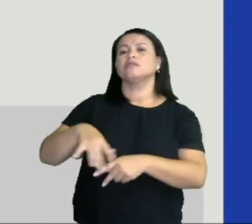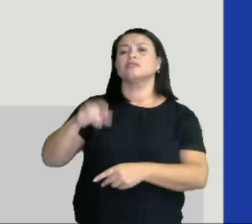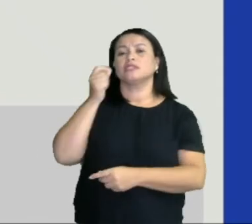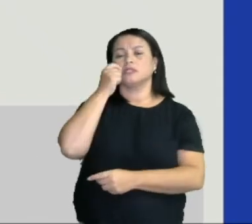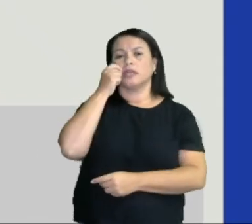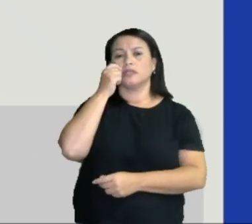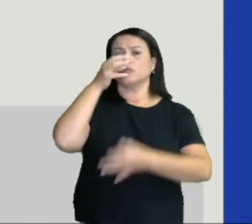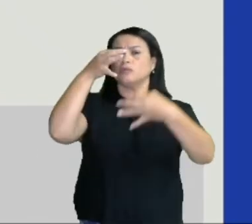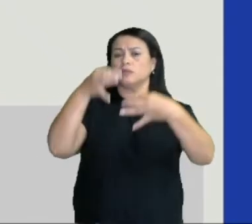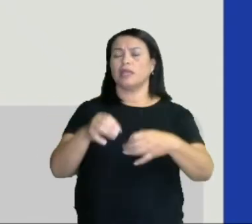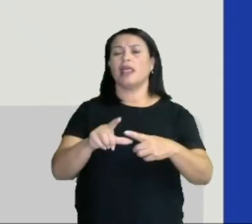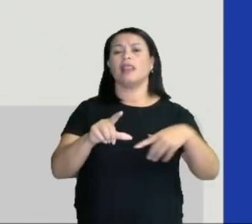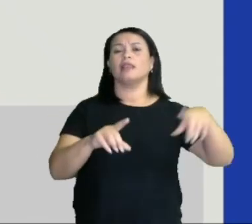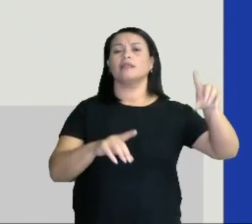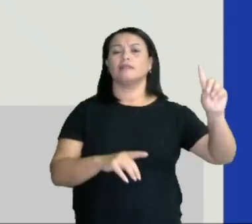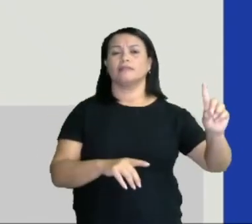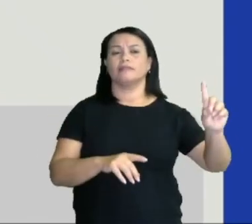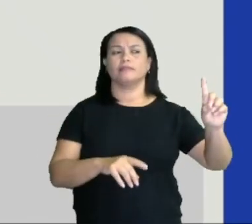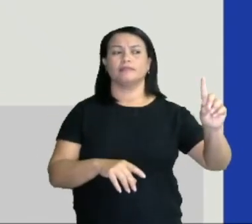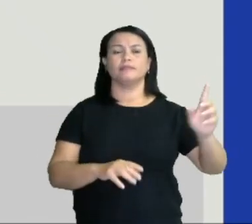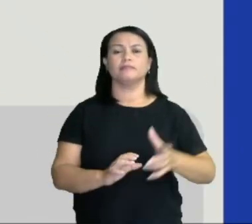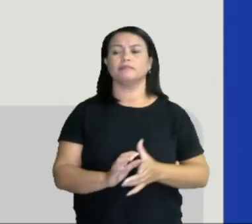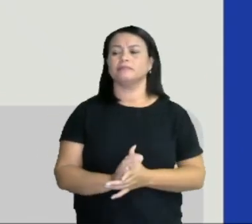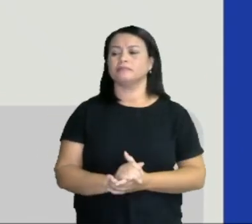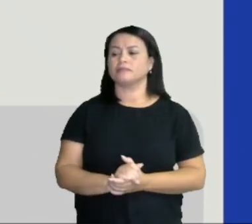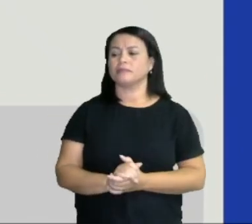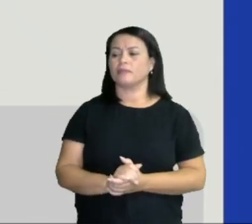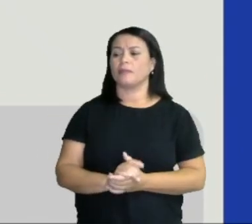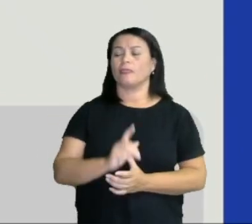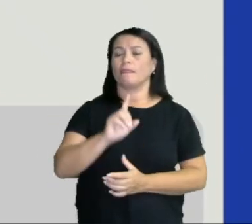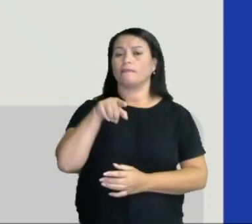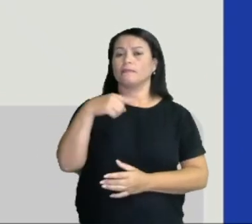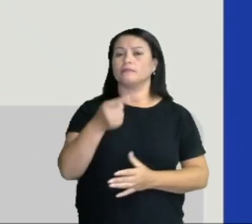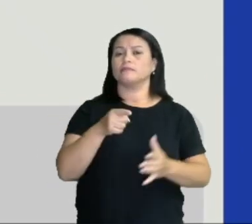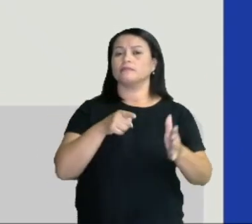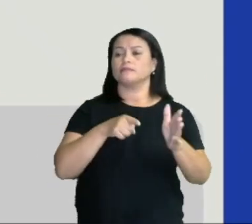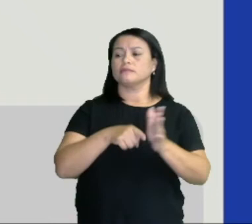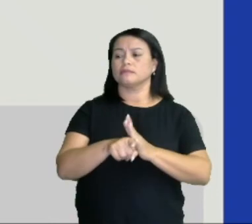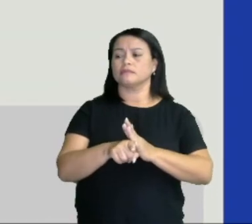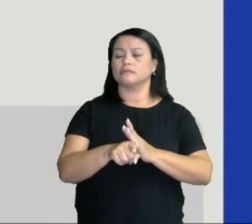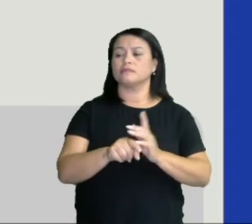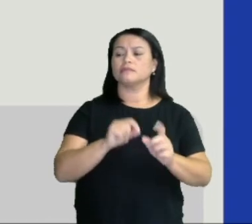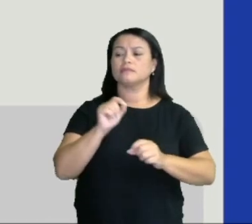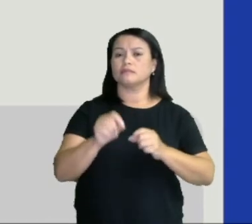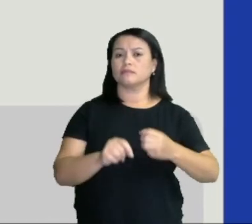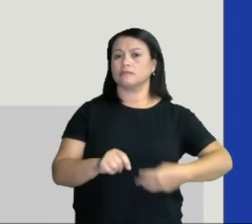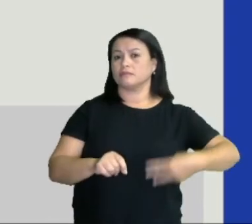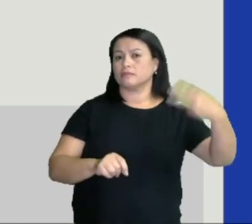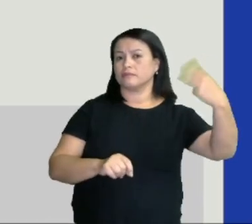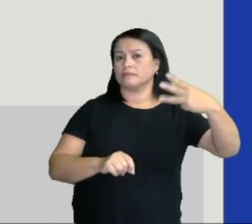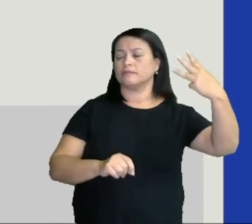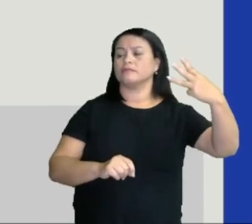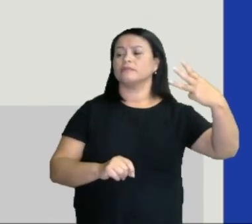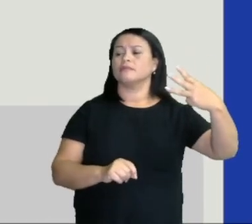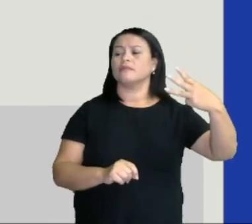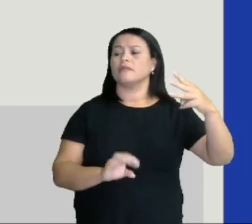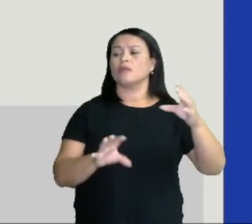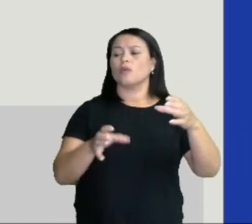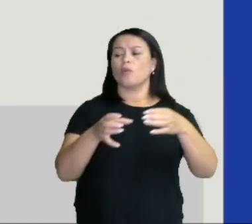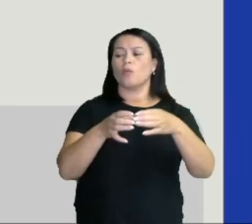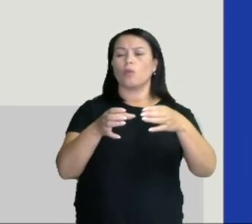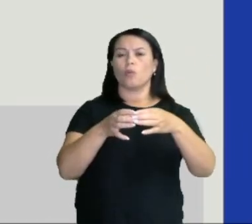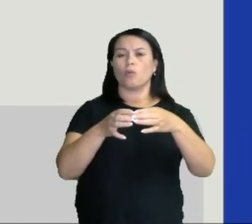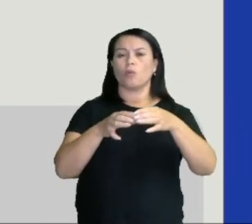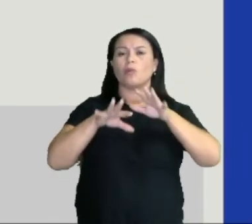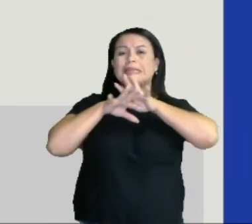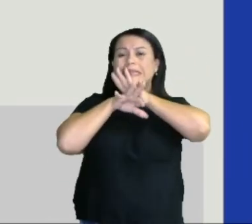correto é a letra D. Na próxima questão, vemos o seguinte. Um grupo de